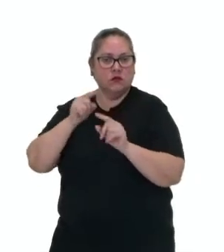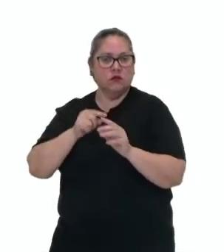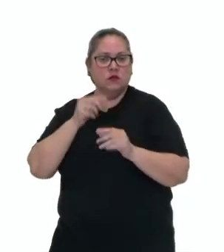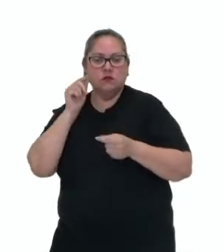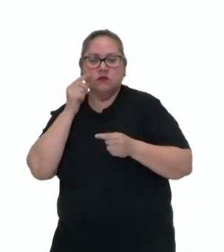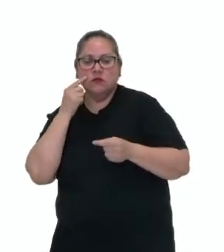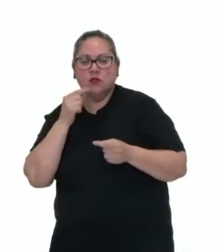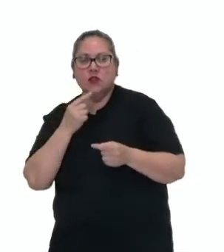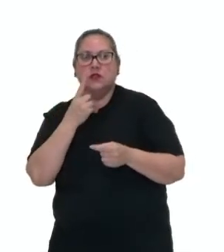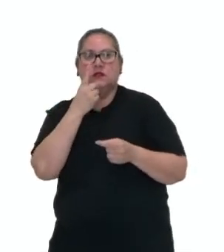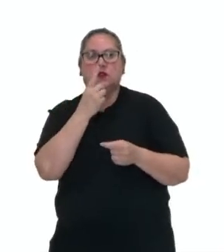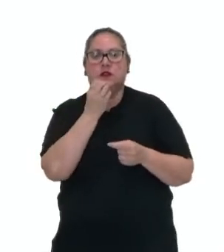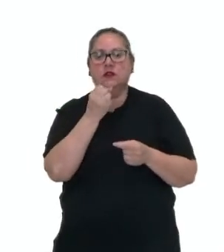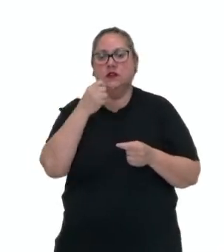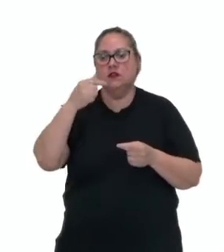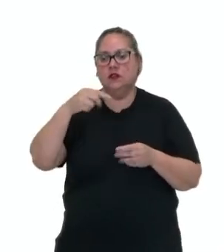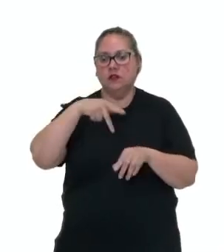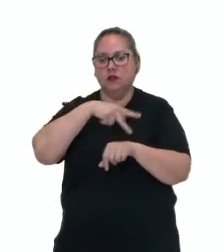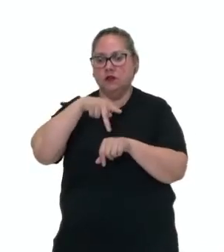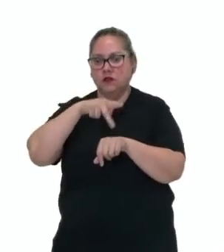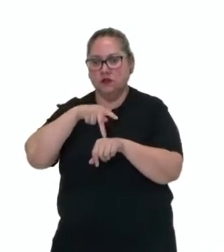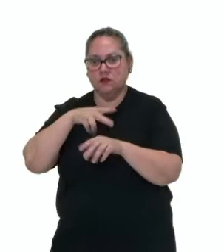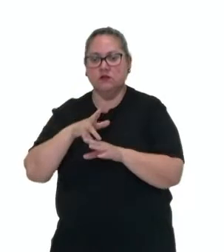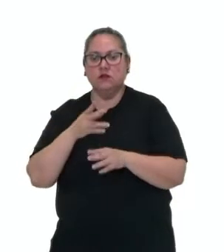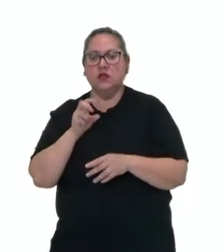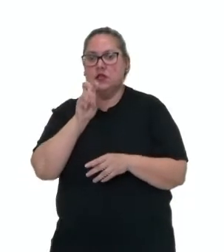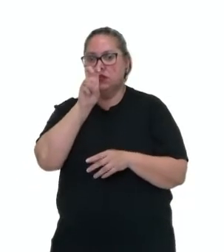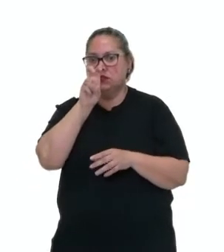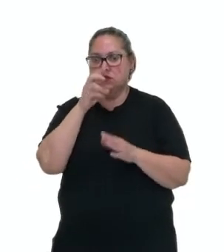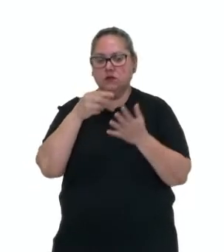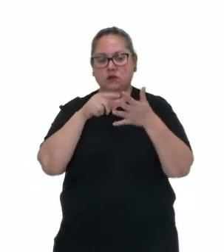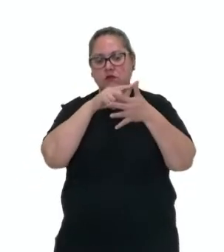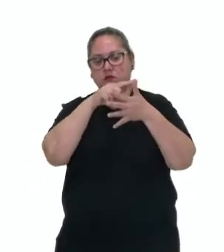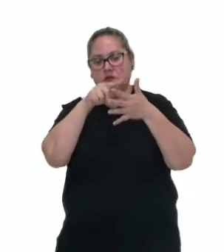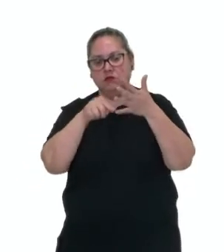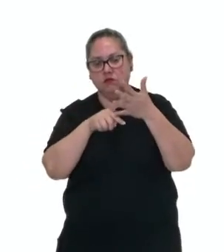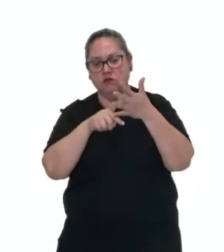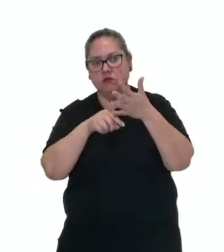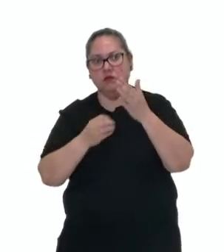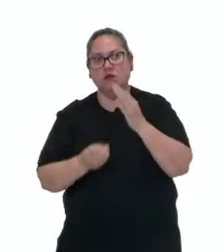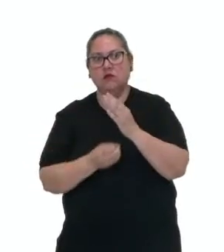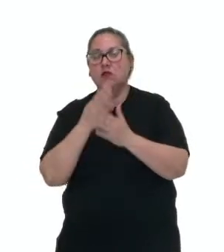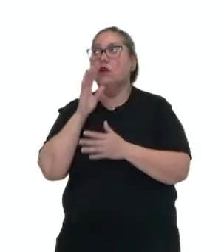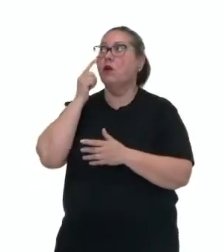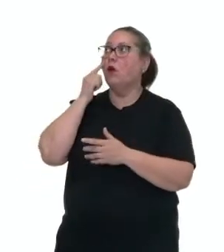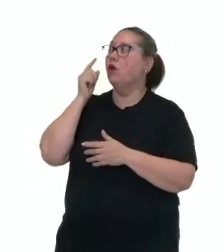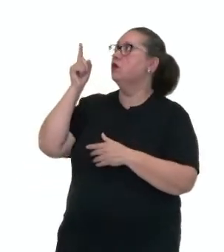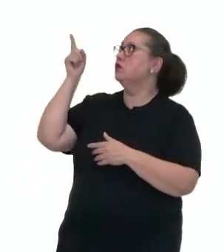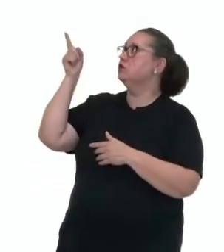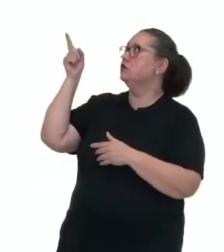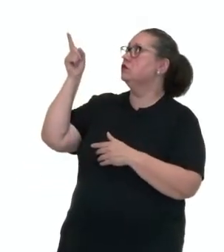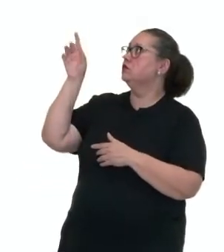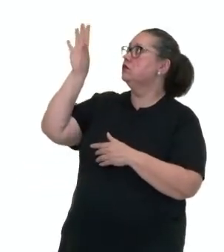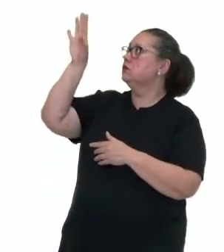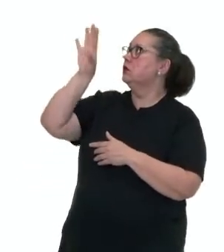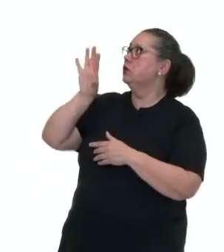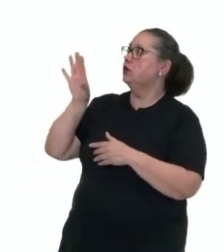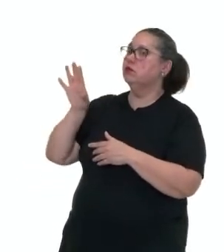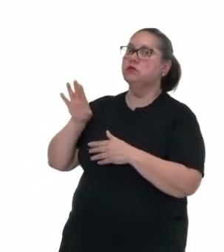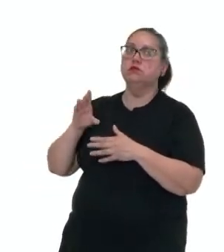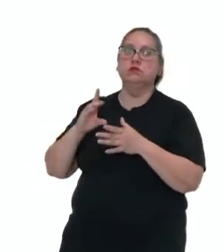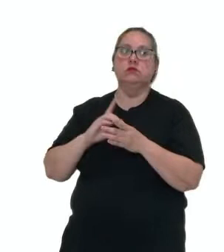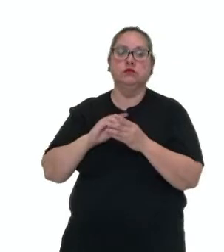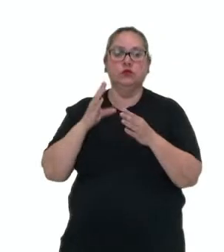analisou 167 países, levando em consideração 5 itens. E aí se criou este mapa aqui, onde nós temos as